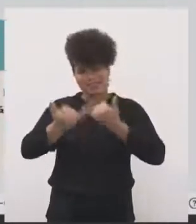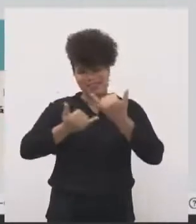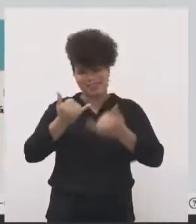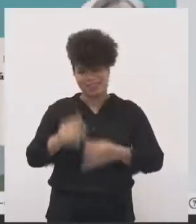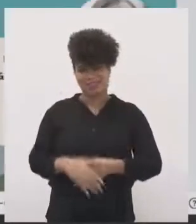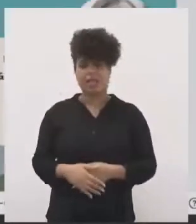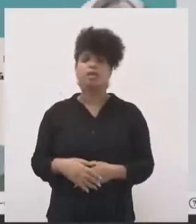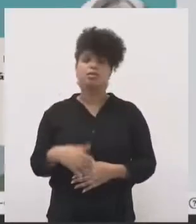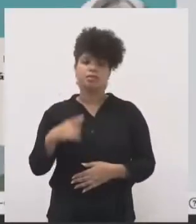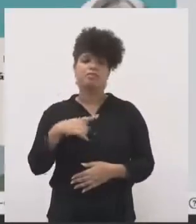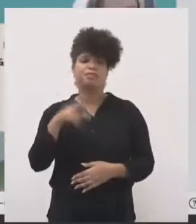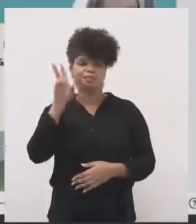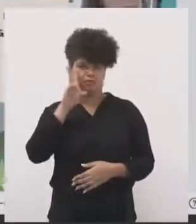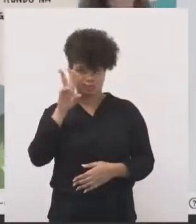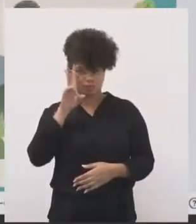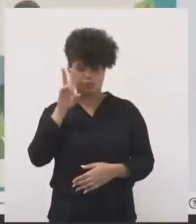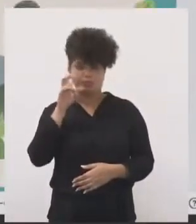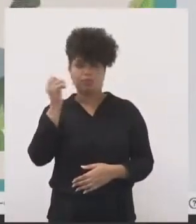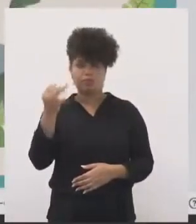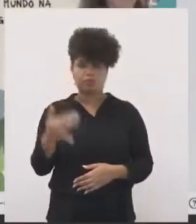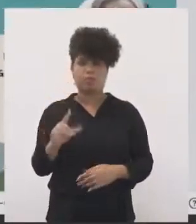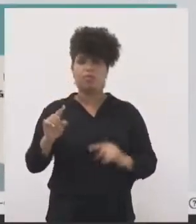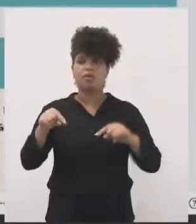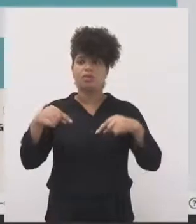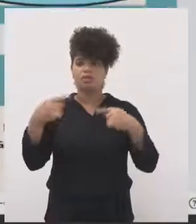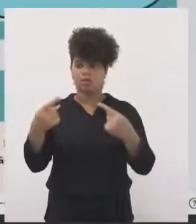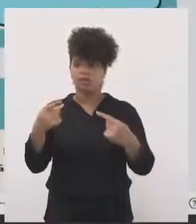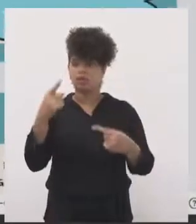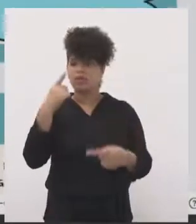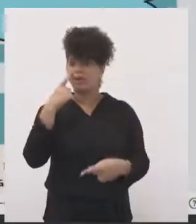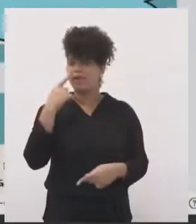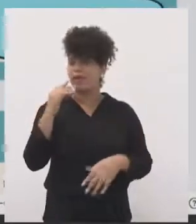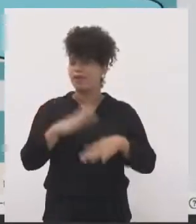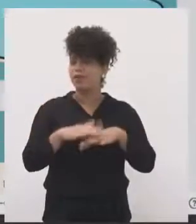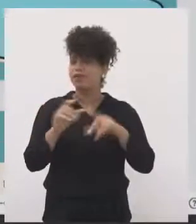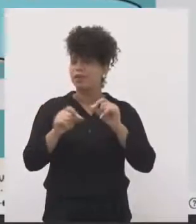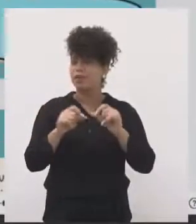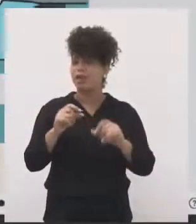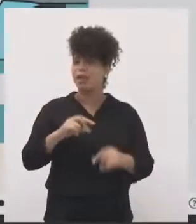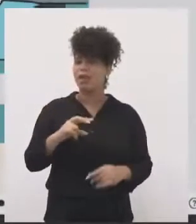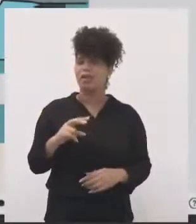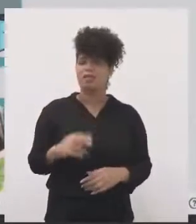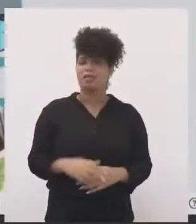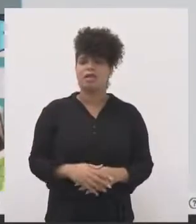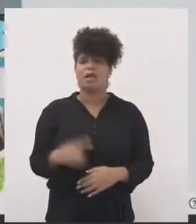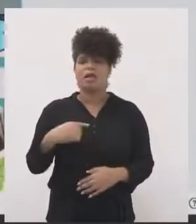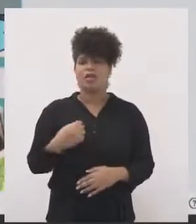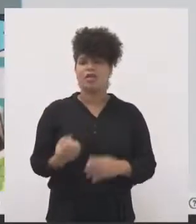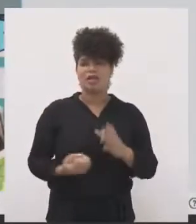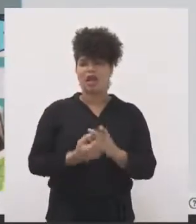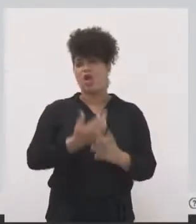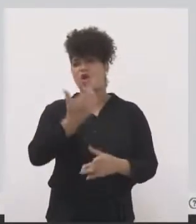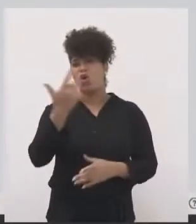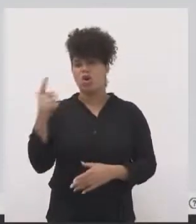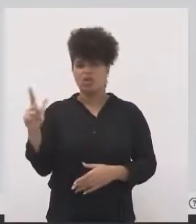fui contando a historinha. Depois, Ana, olha o que eu fiz. Eu dupliquei, ao invés de criar uma página nova e ter todo